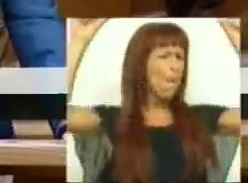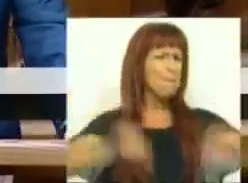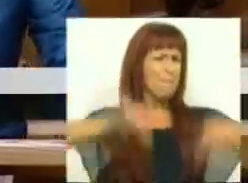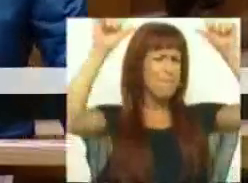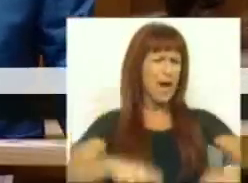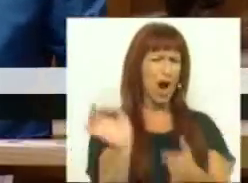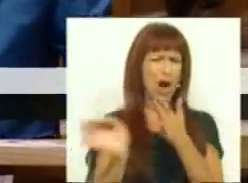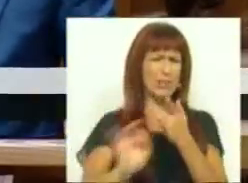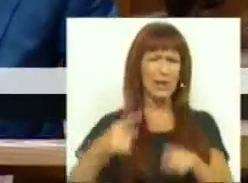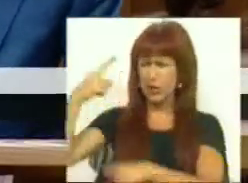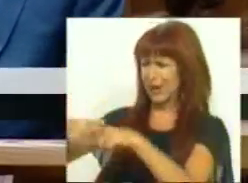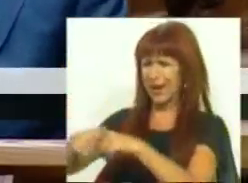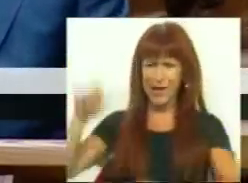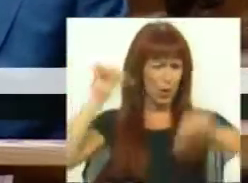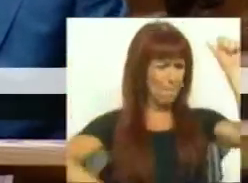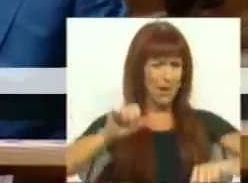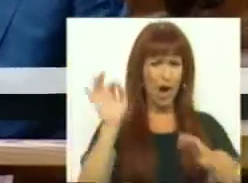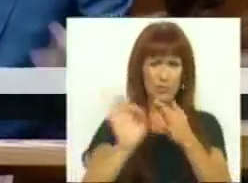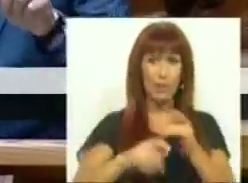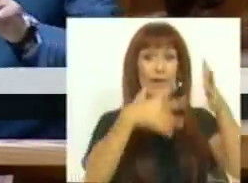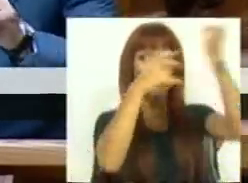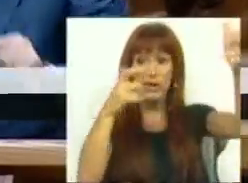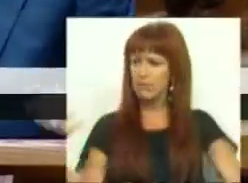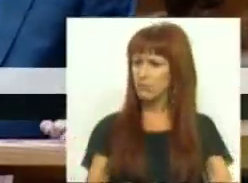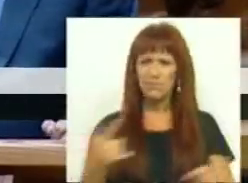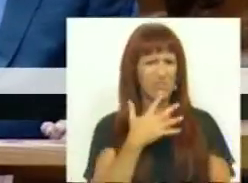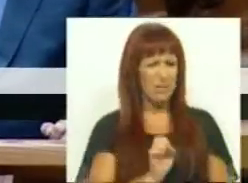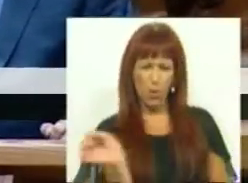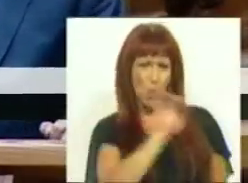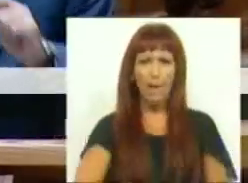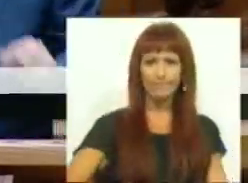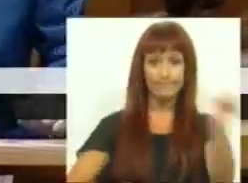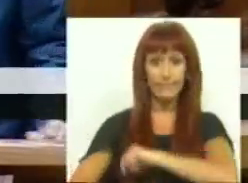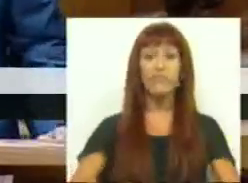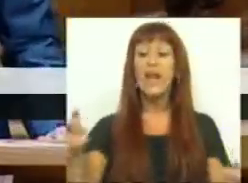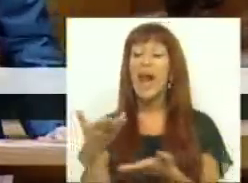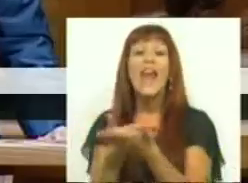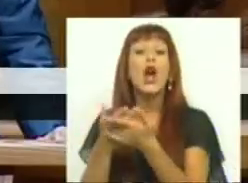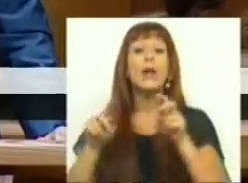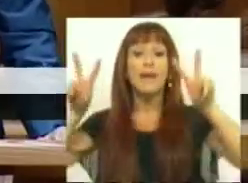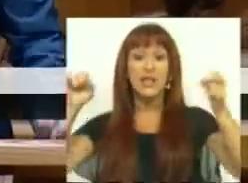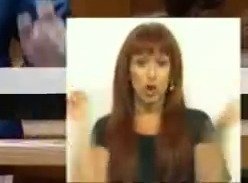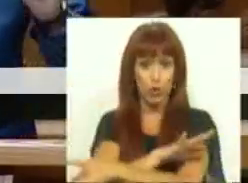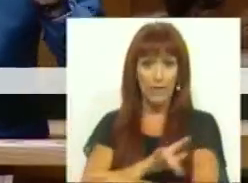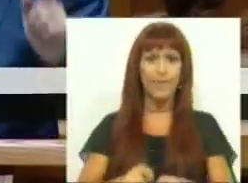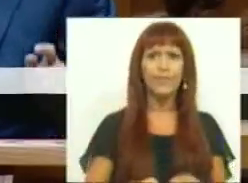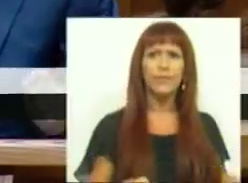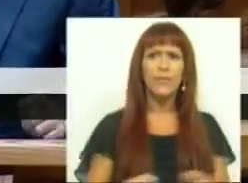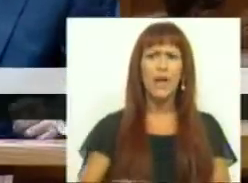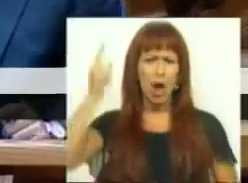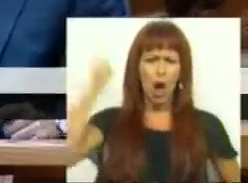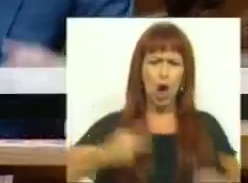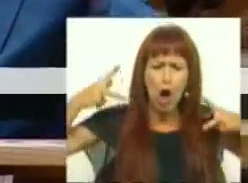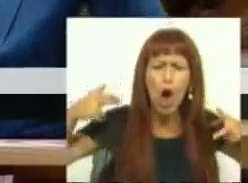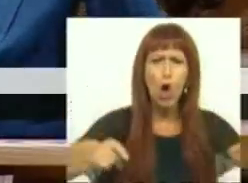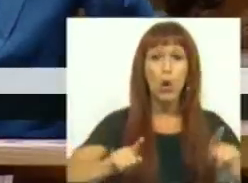piores aspectos da Grécia e os piores aspectos da Irlanda. Não tem credibilidade. Diz o Economist, a